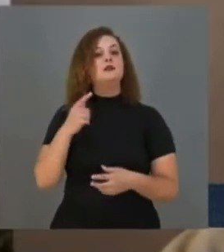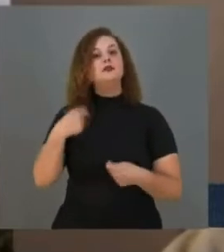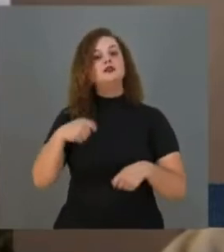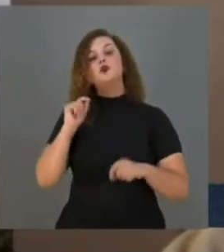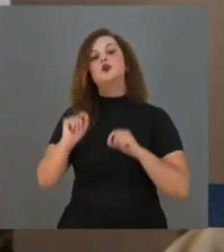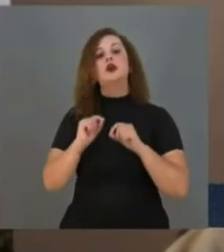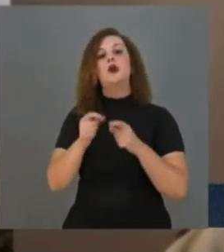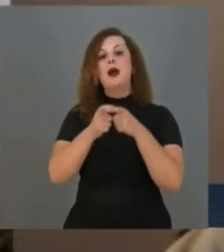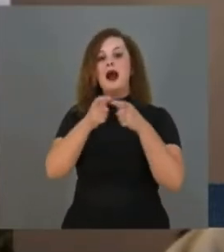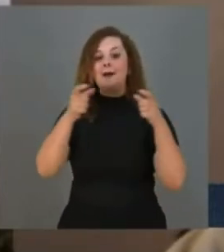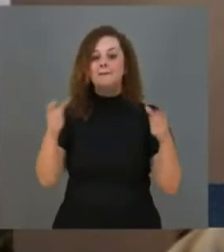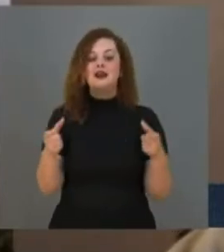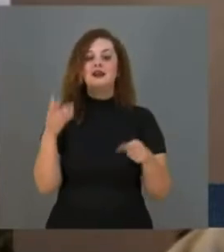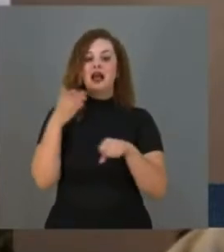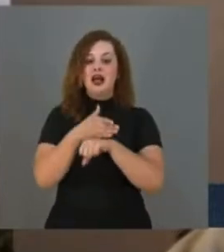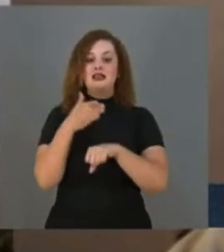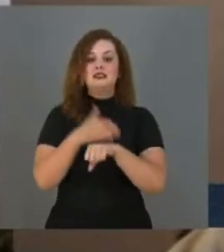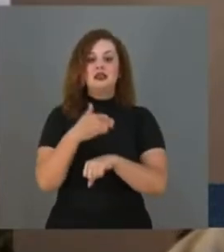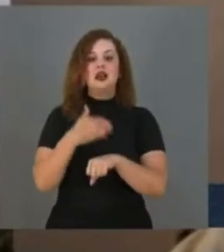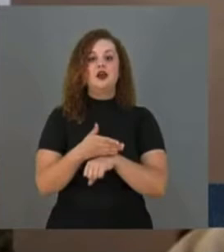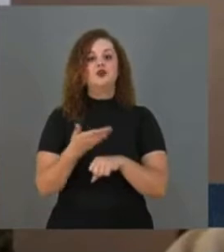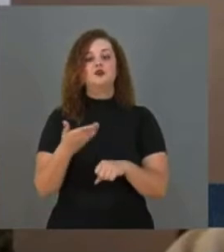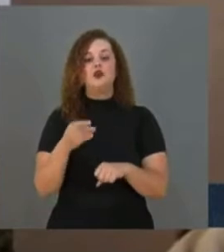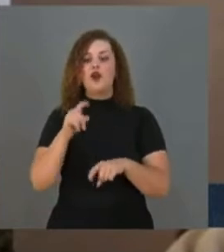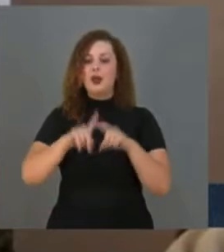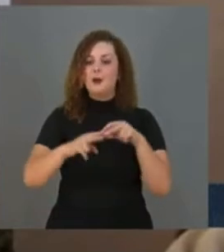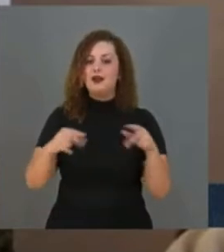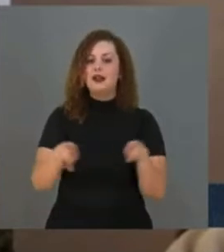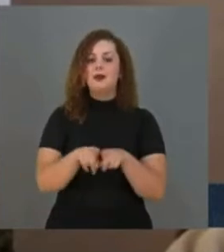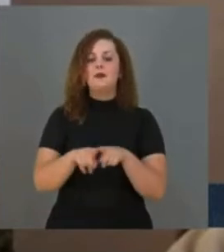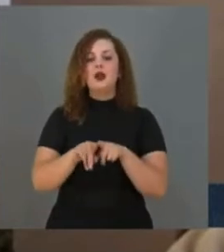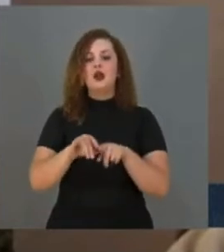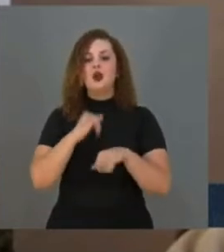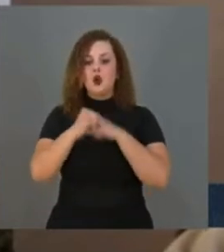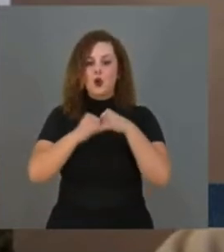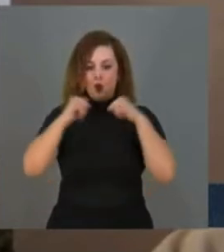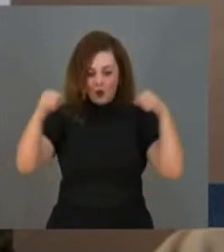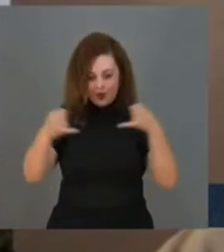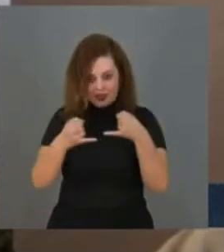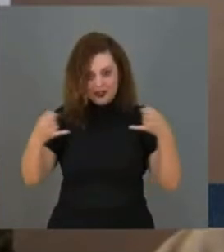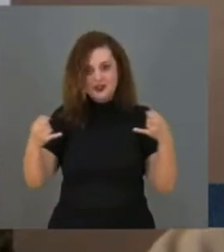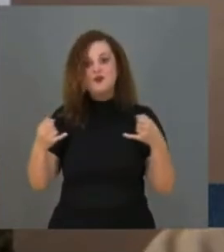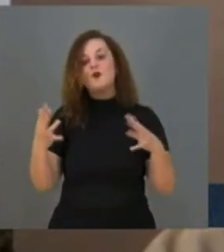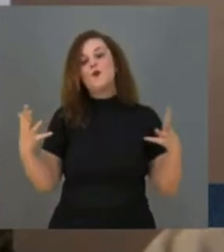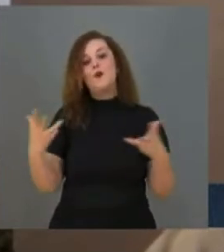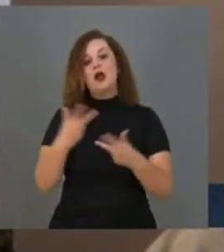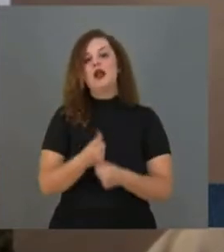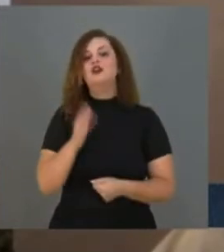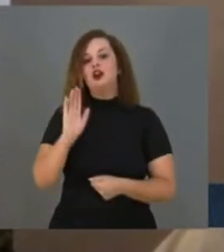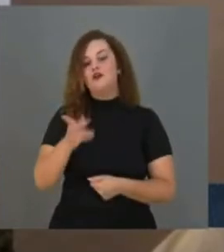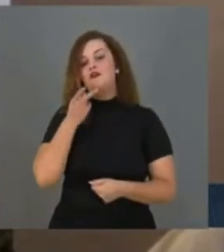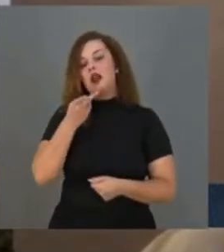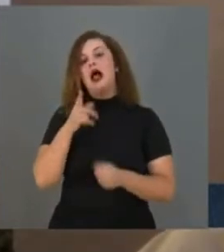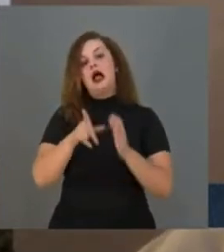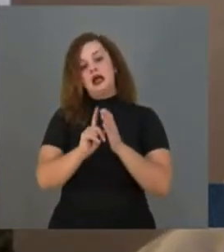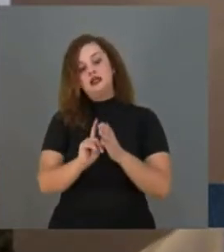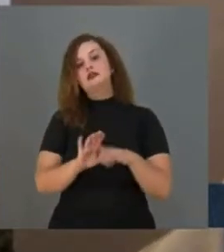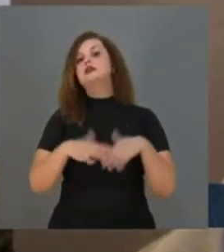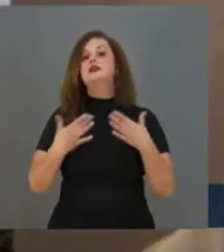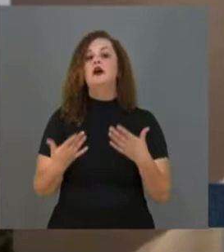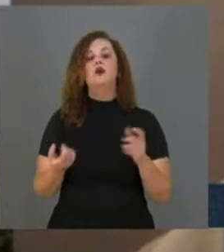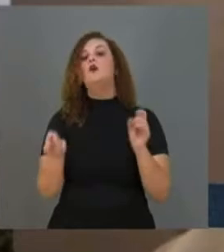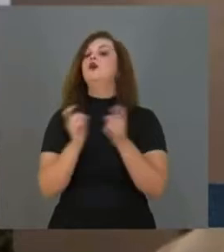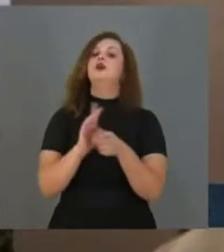de ampliação do acesso a equipamentos e conectividade de qualidade, também já foi mencionado pelos colegas. Do